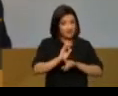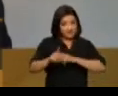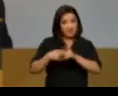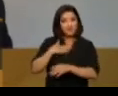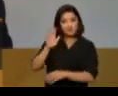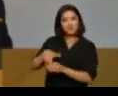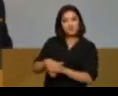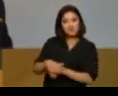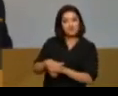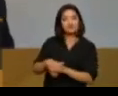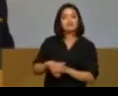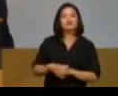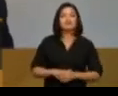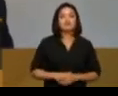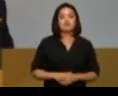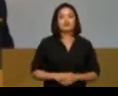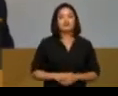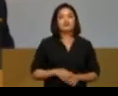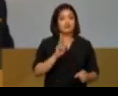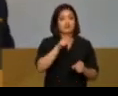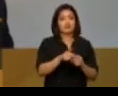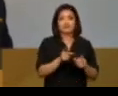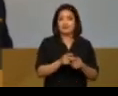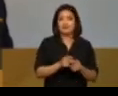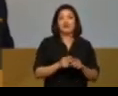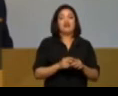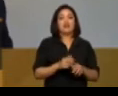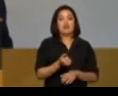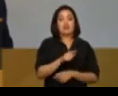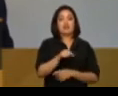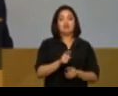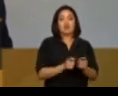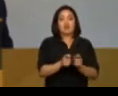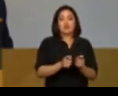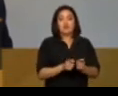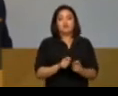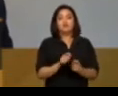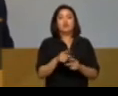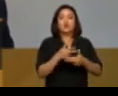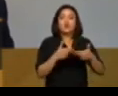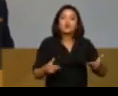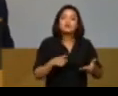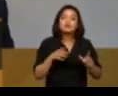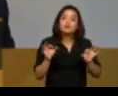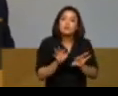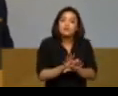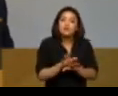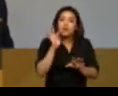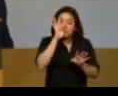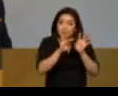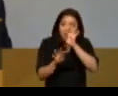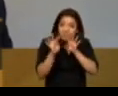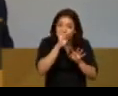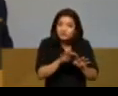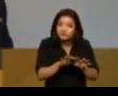o acionista controlador é a União. Um dos procedimentos que configuram esse abuso é adotar